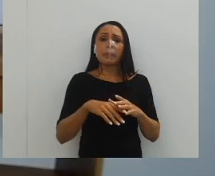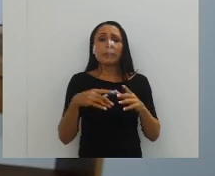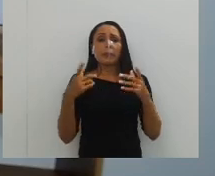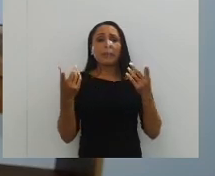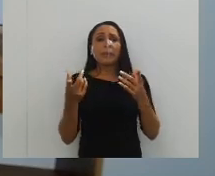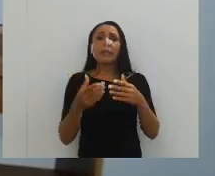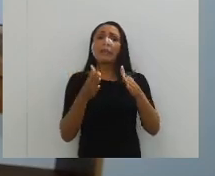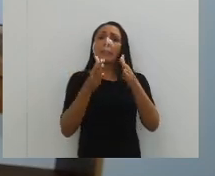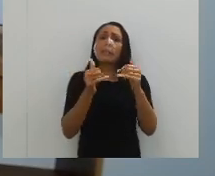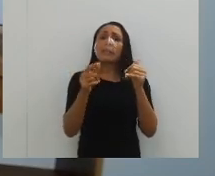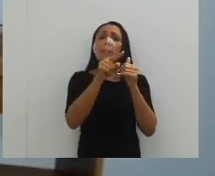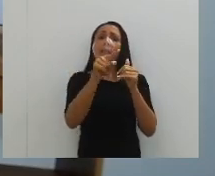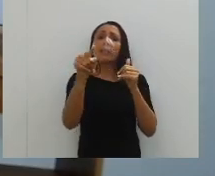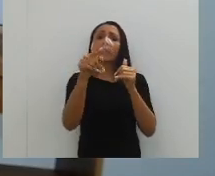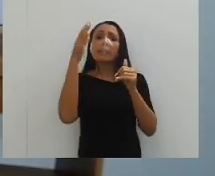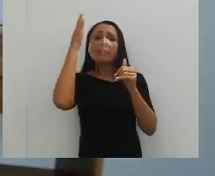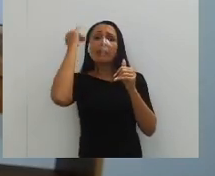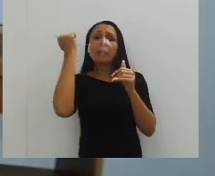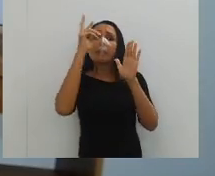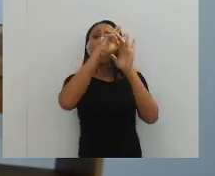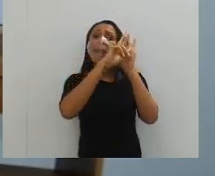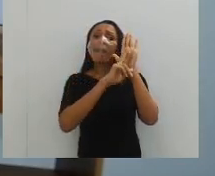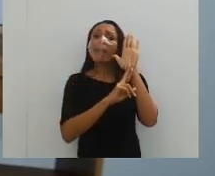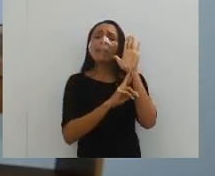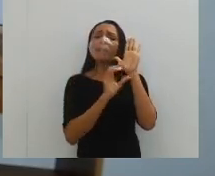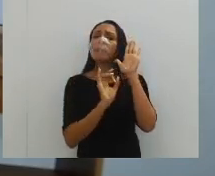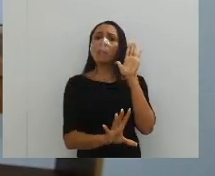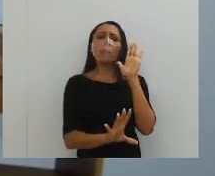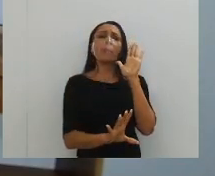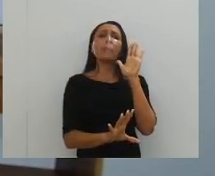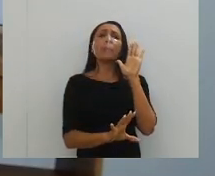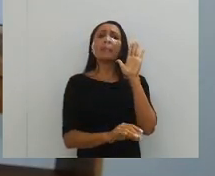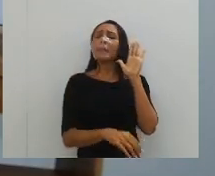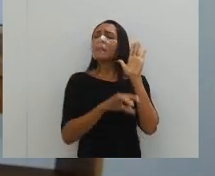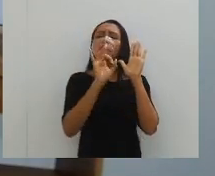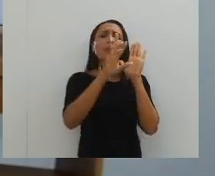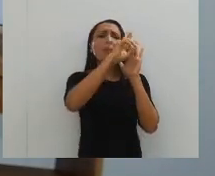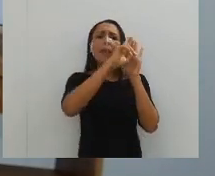vai pedir para que vocês saibam as regras. Vocês vão ter que saber as